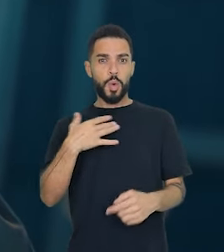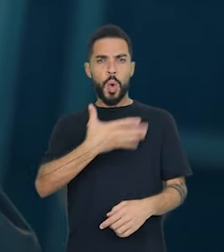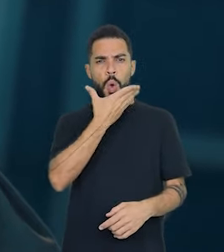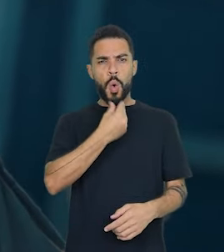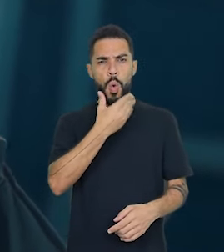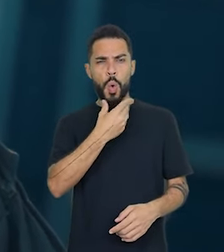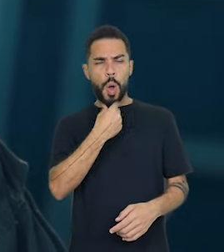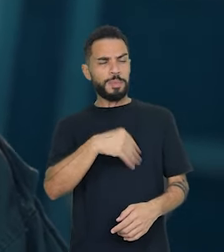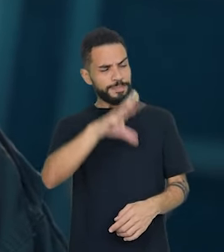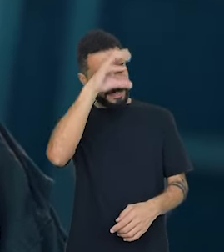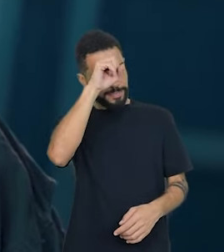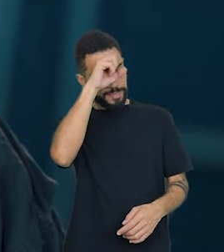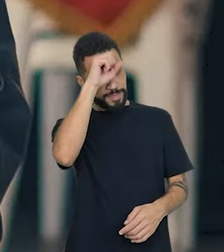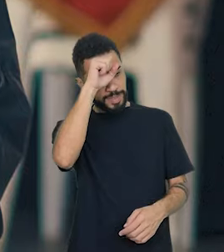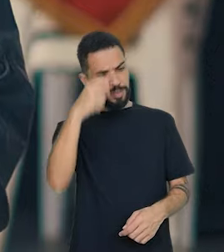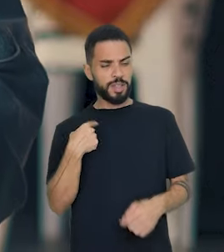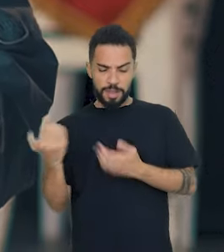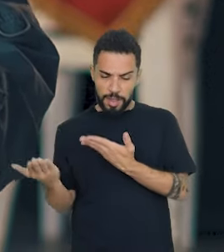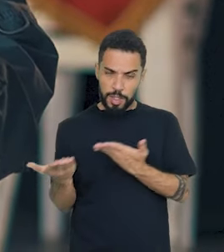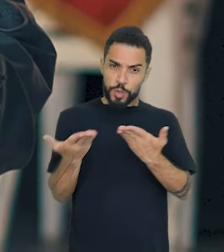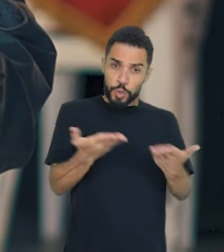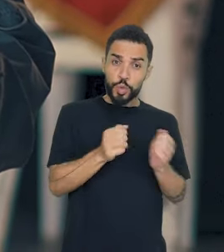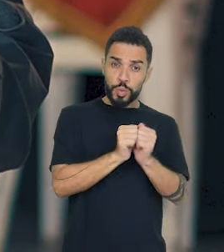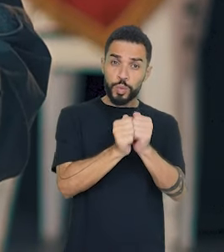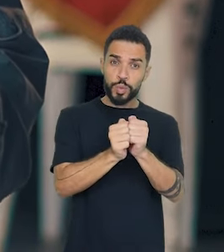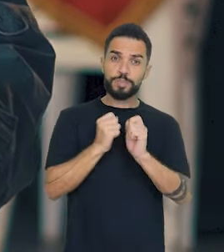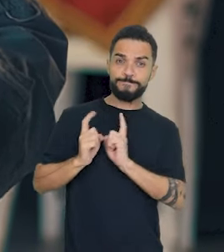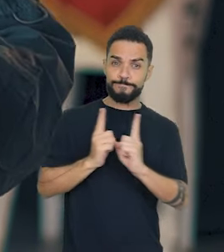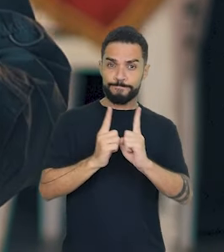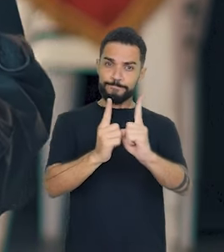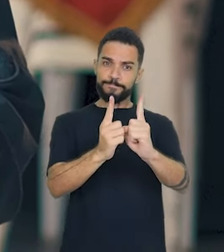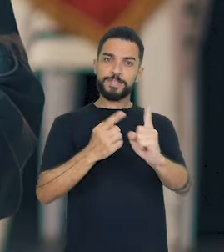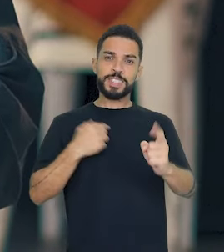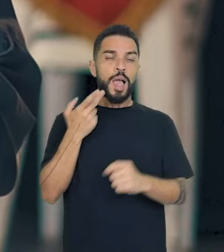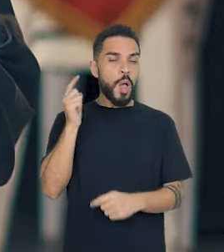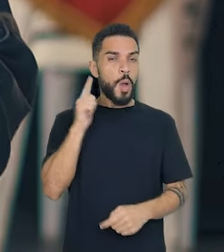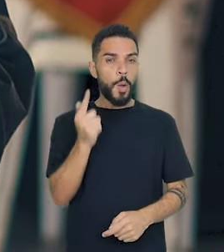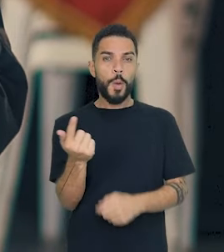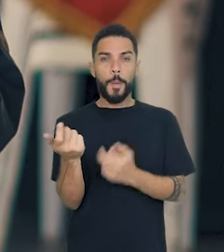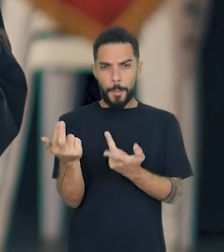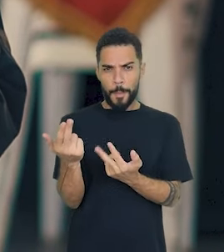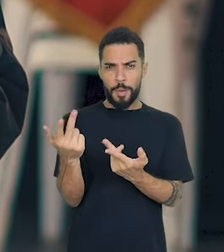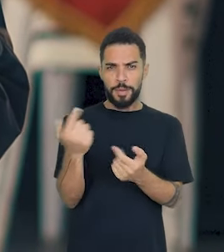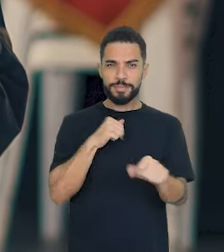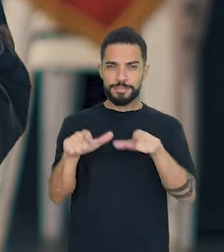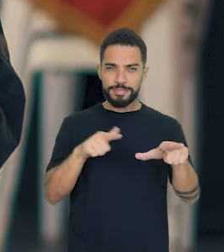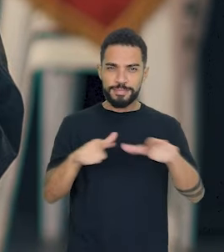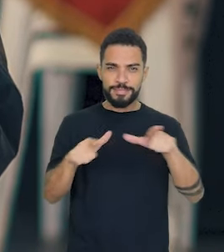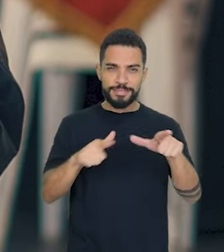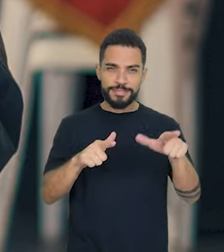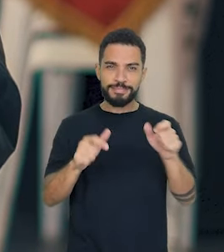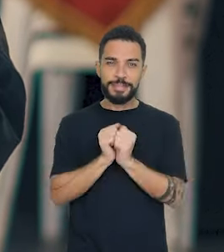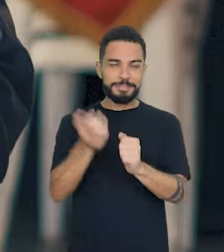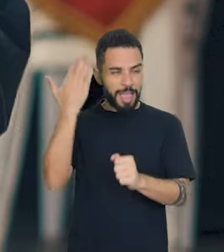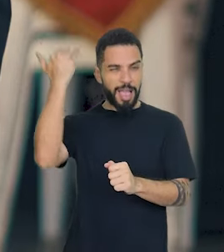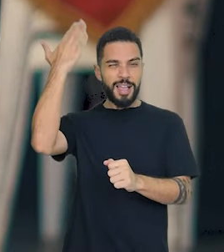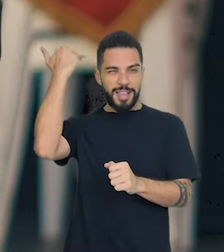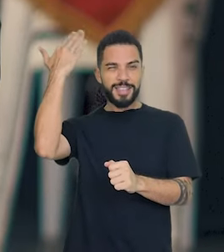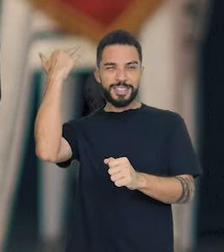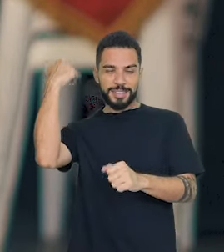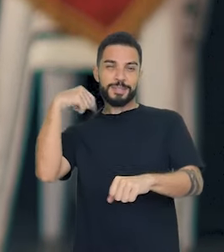trazer um irmão de um dos meus amigos de trabalho na Brastel, que inclusive